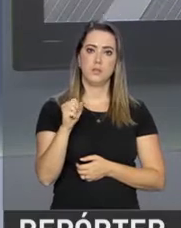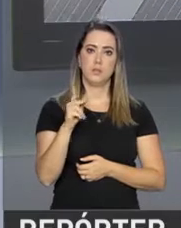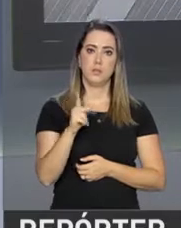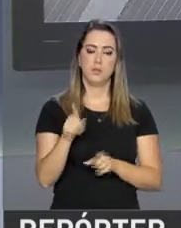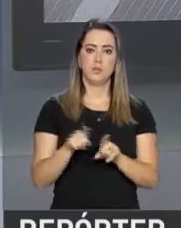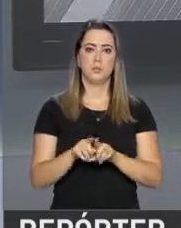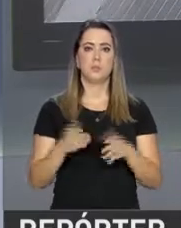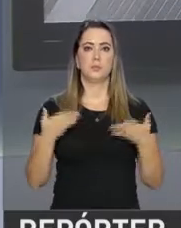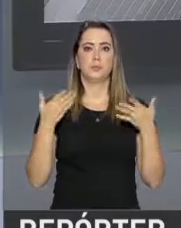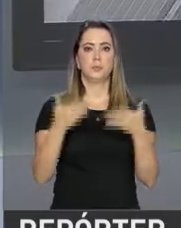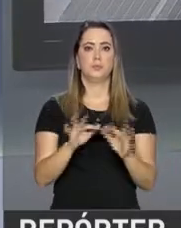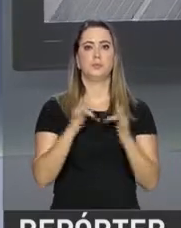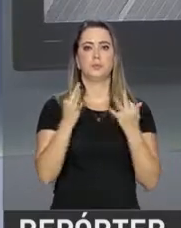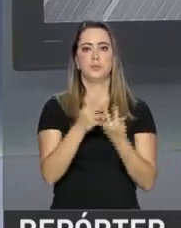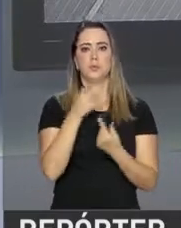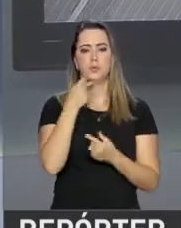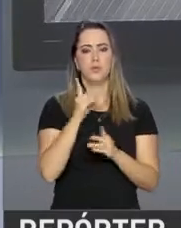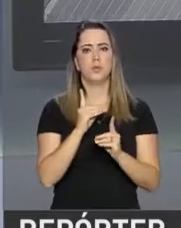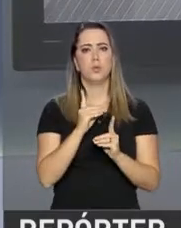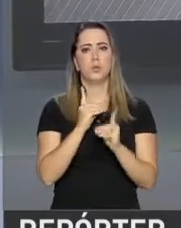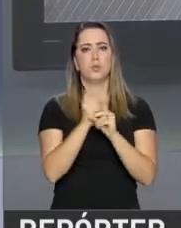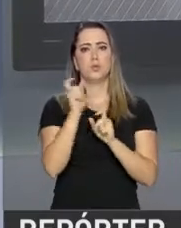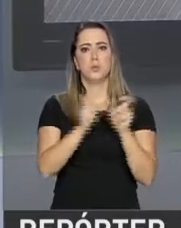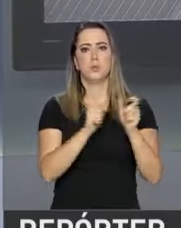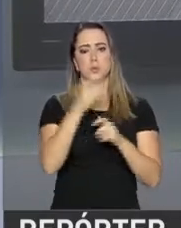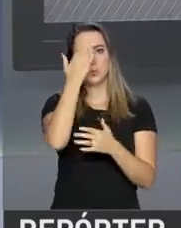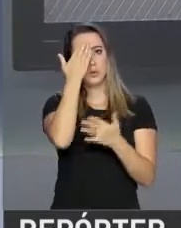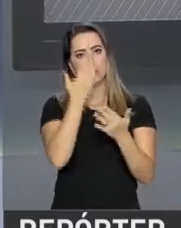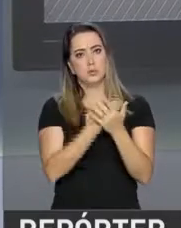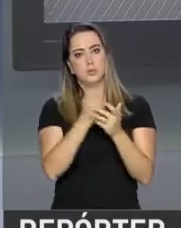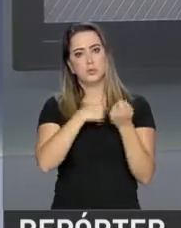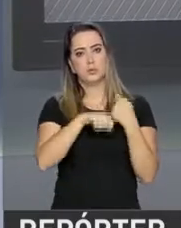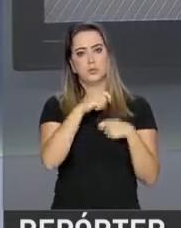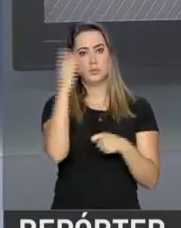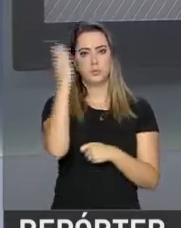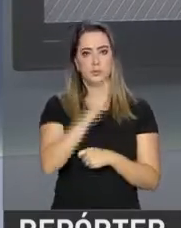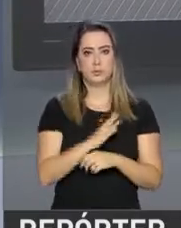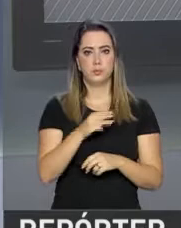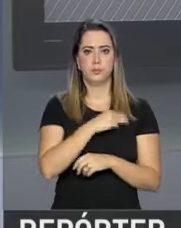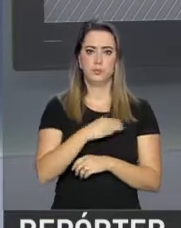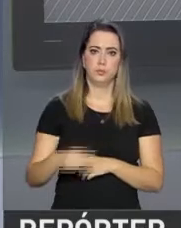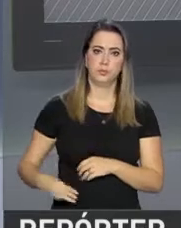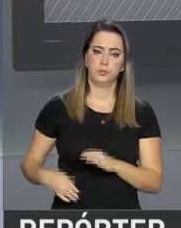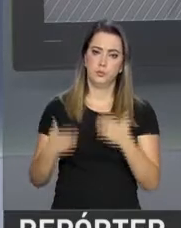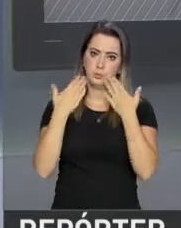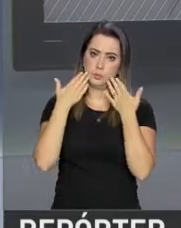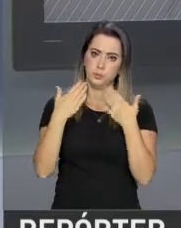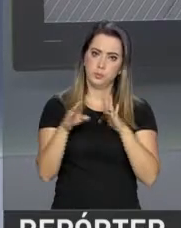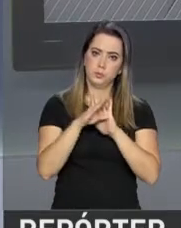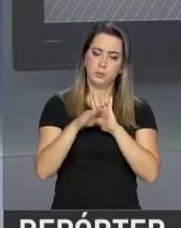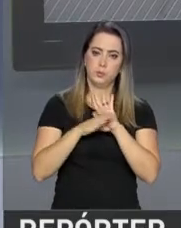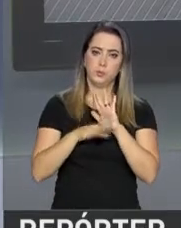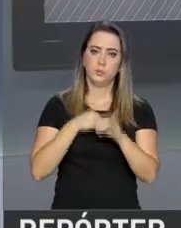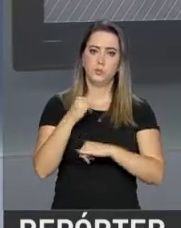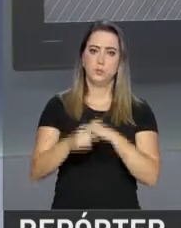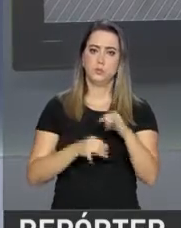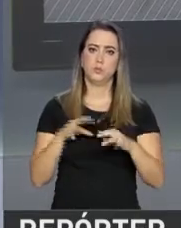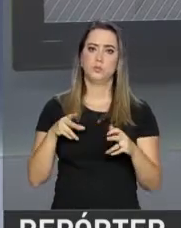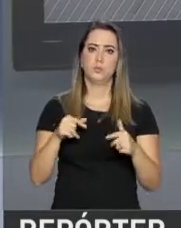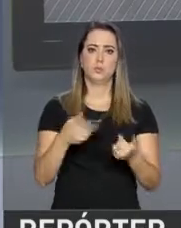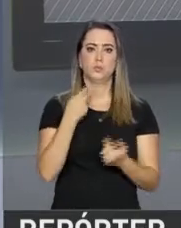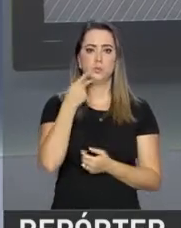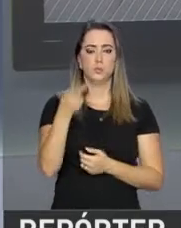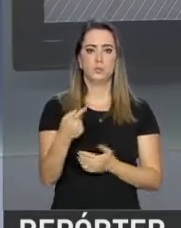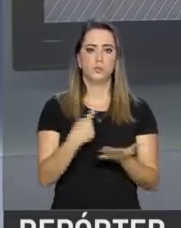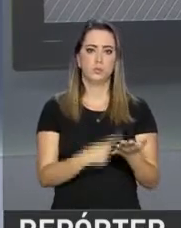e disse que encontrou investidores confiantes com a situação econômica do brasil o ministro apresentou o programa internet para todos